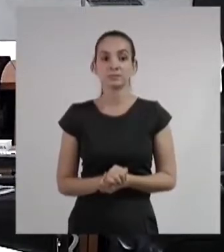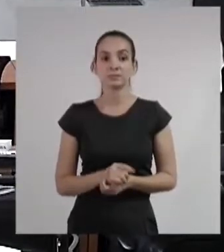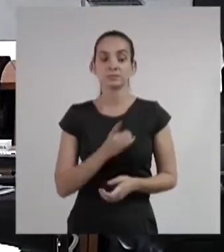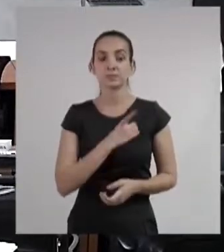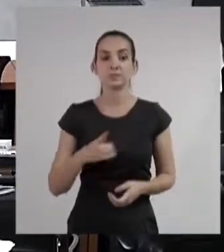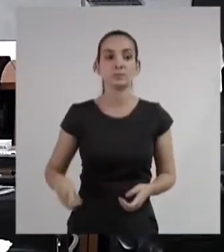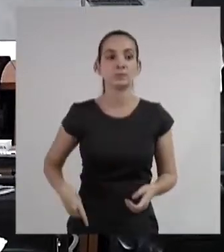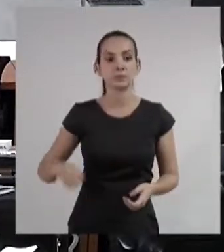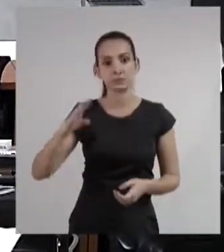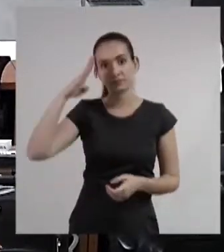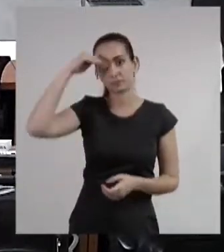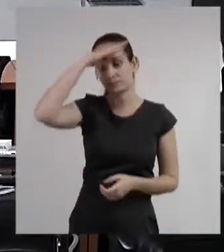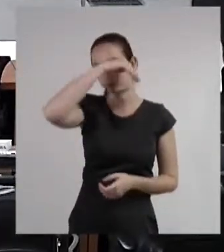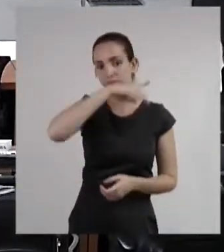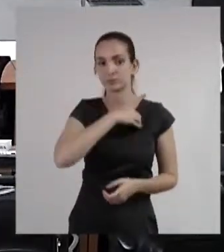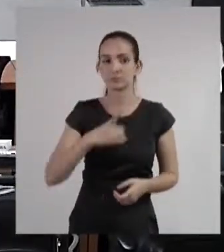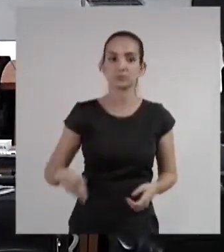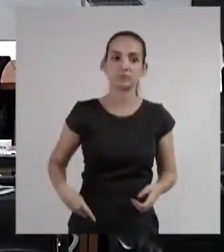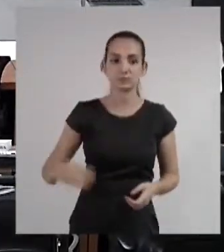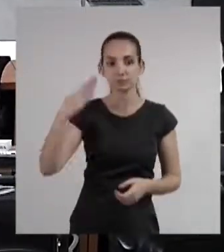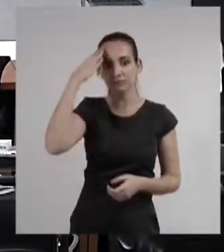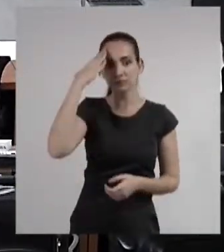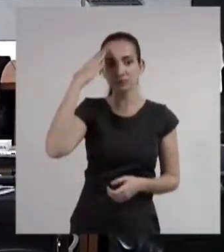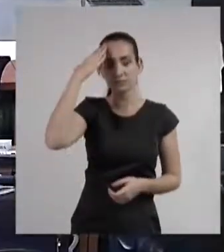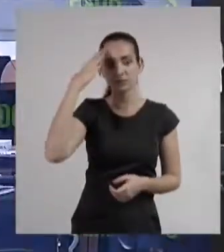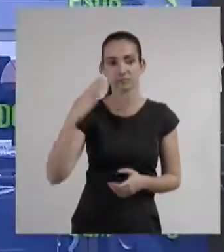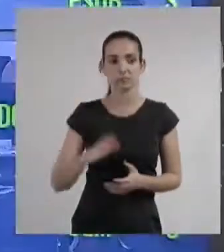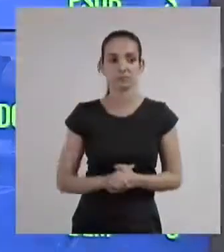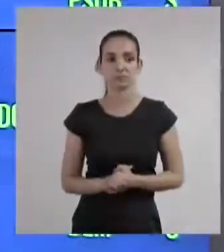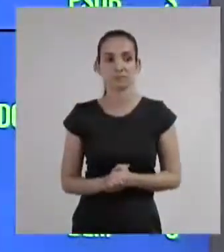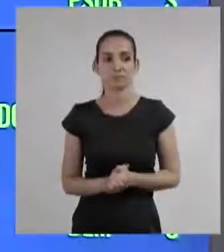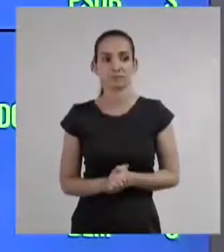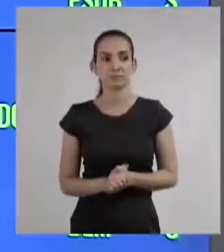Deputado Beto Pereira. Deputado Barbosinha.